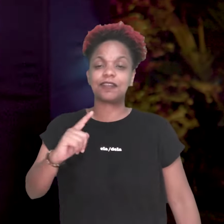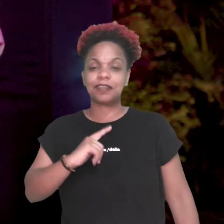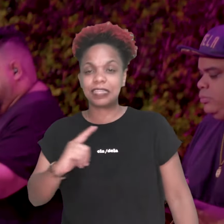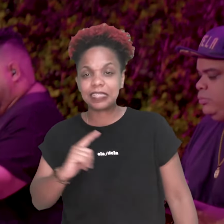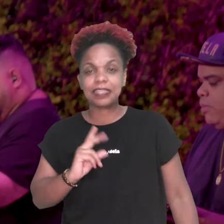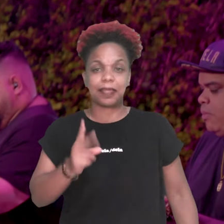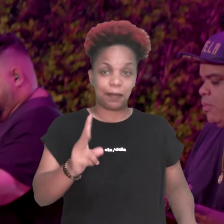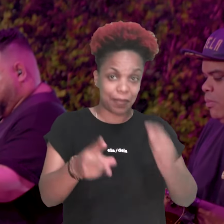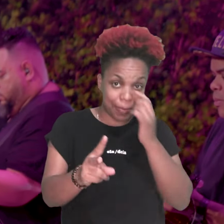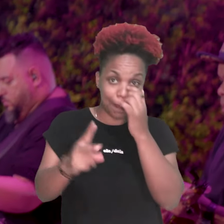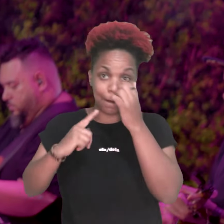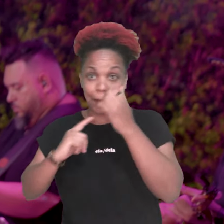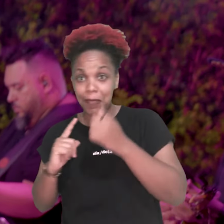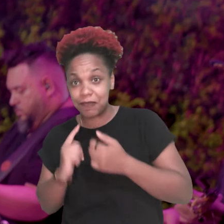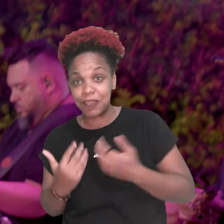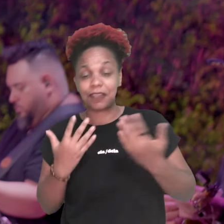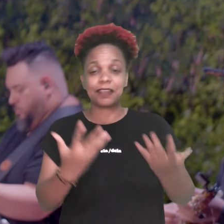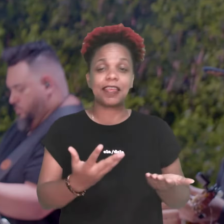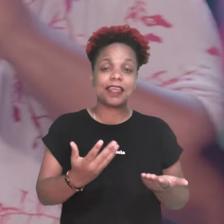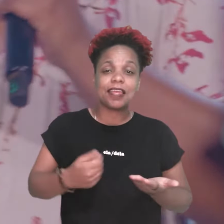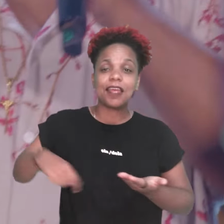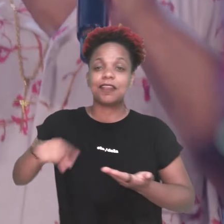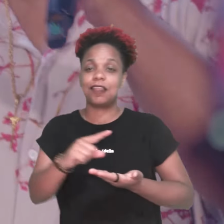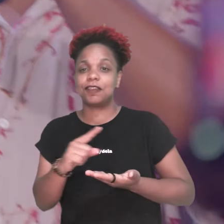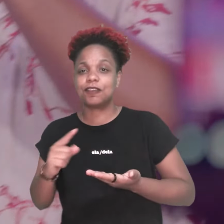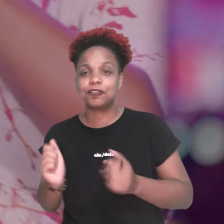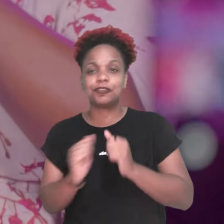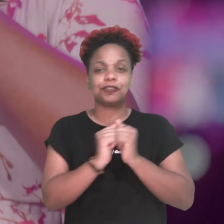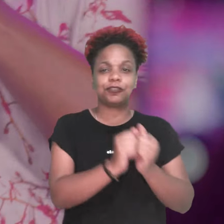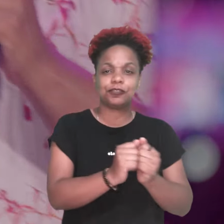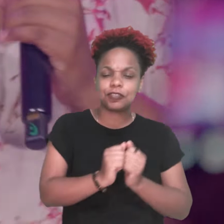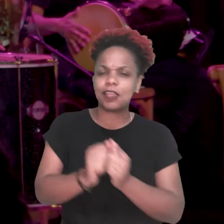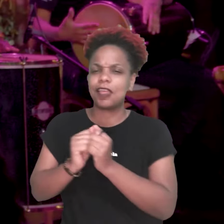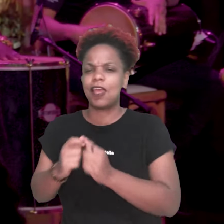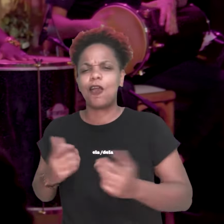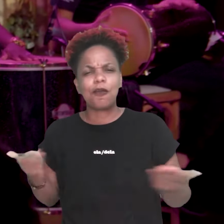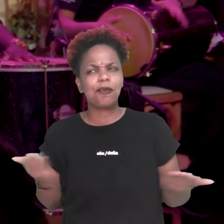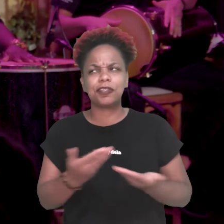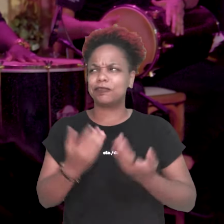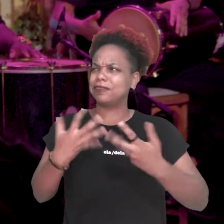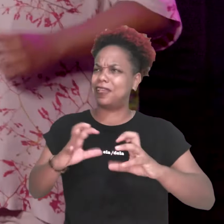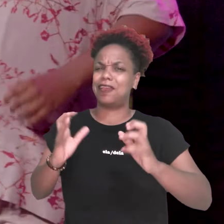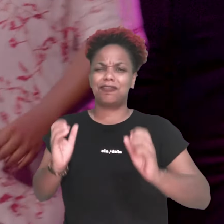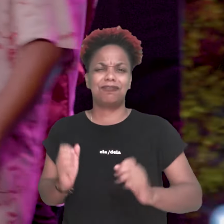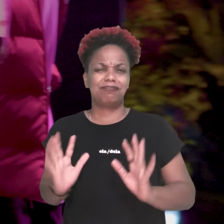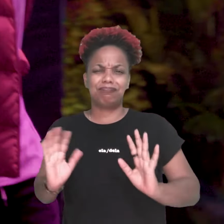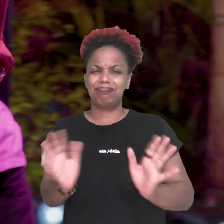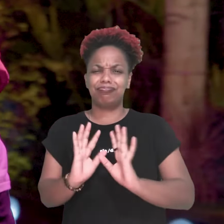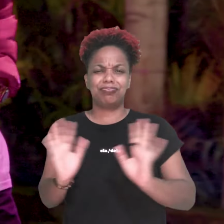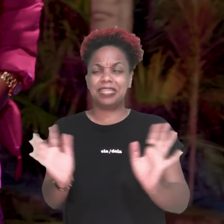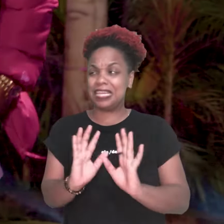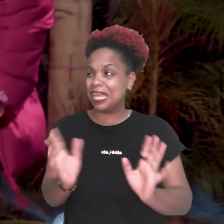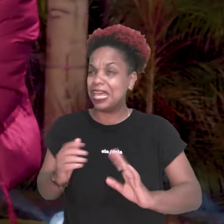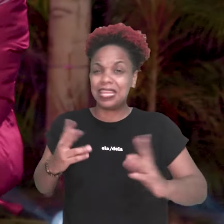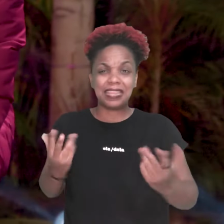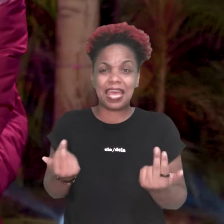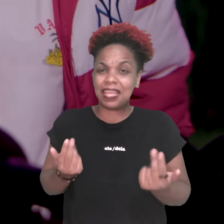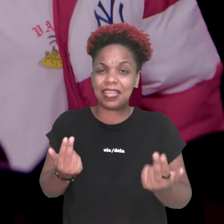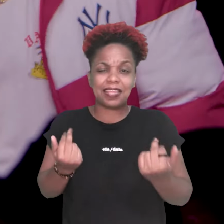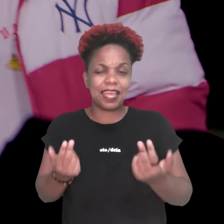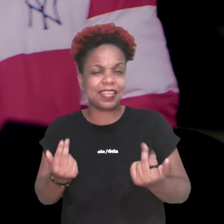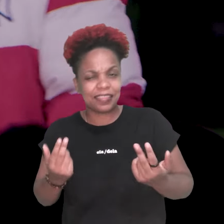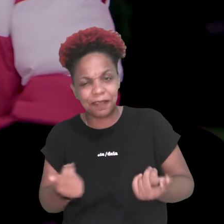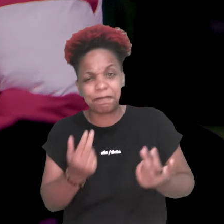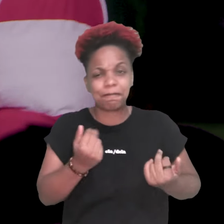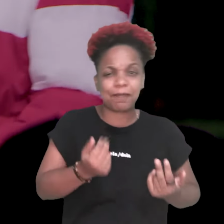Se pelei ovo, prejuízo, ponto cego, ponto fraco, ponto nem sei de quê. Hoje eu nem quero saber. Entendeu, maninho? Vambora, vambora, vambora, vem,